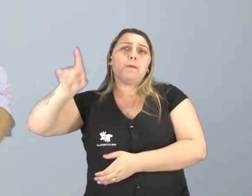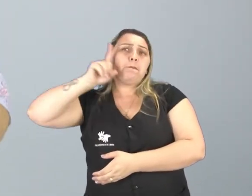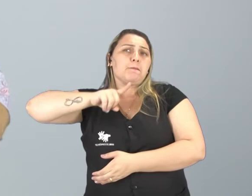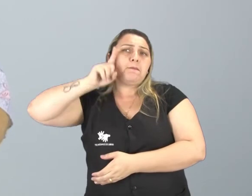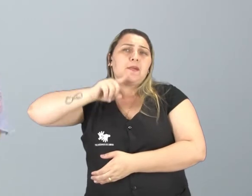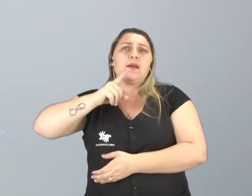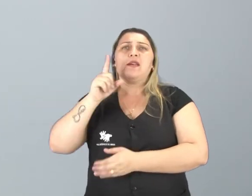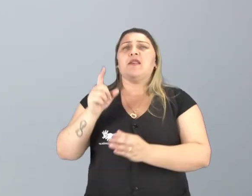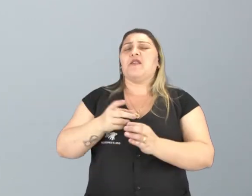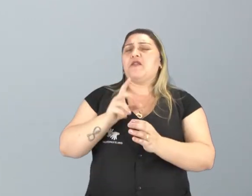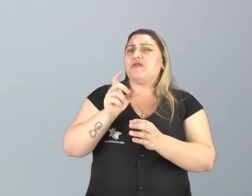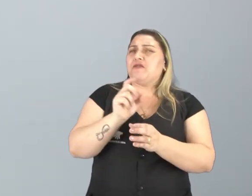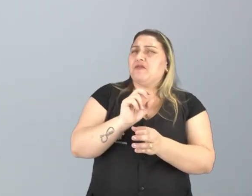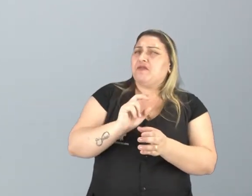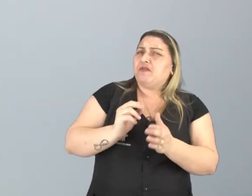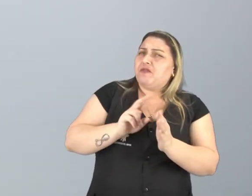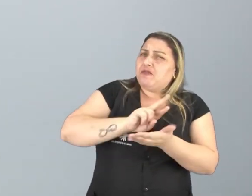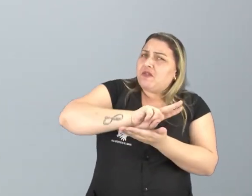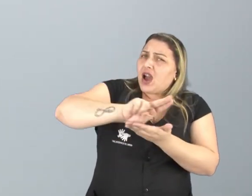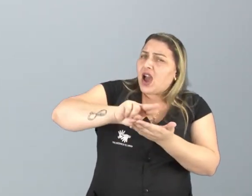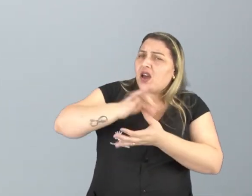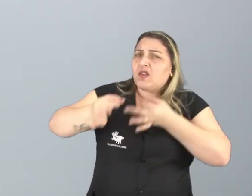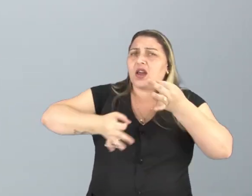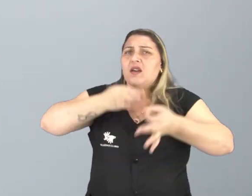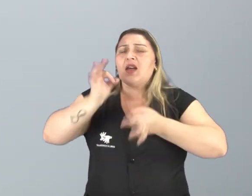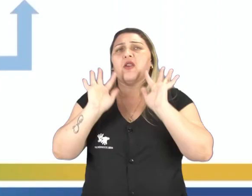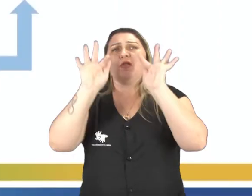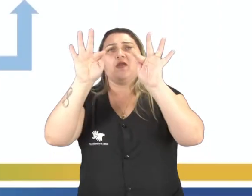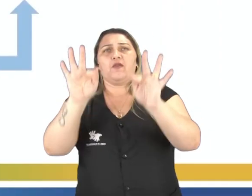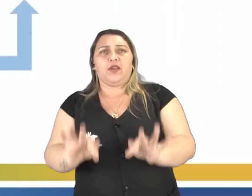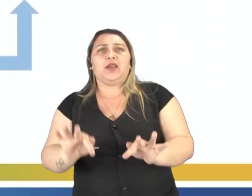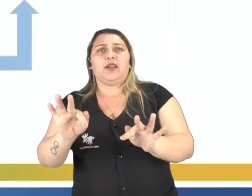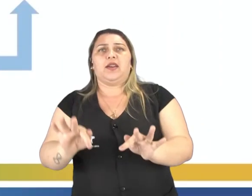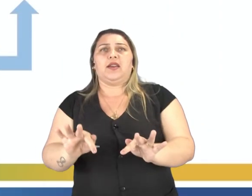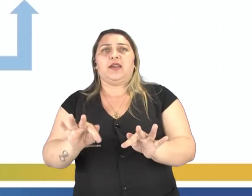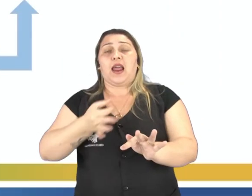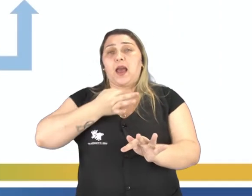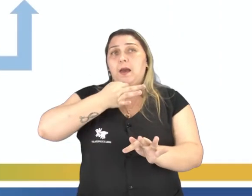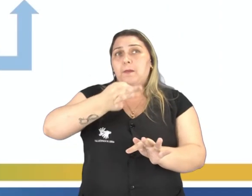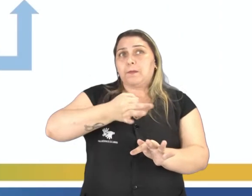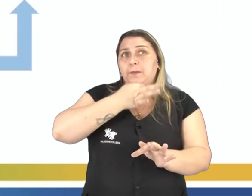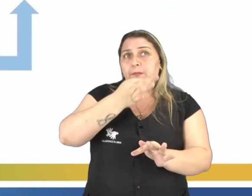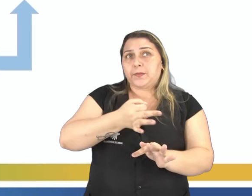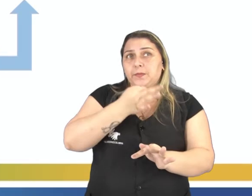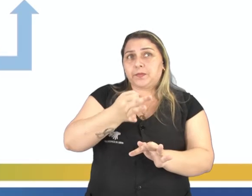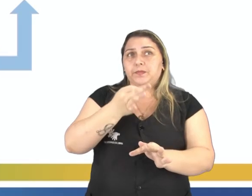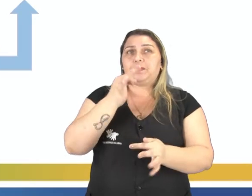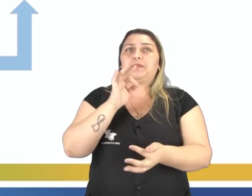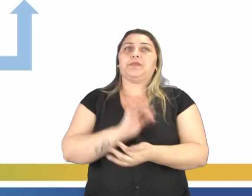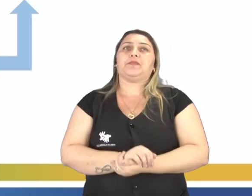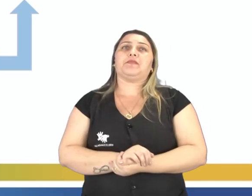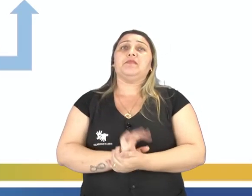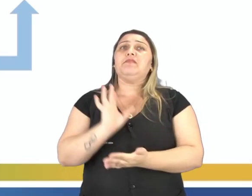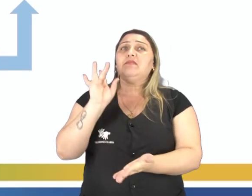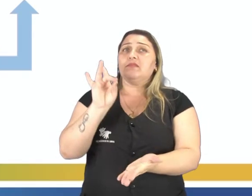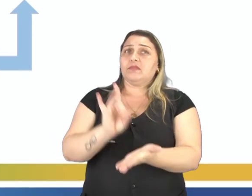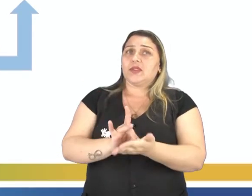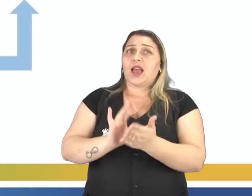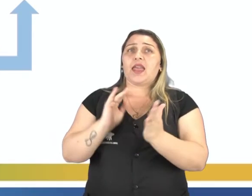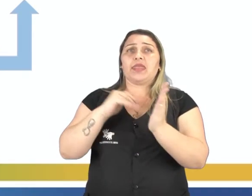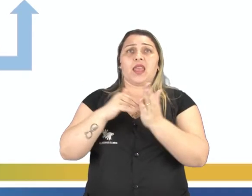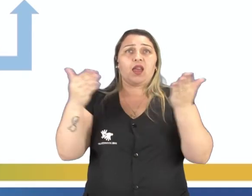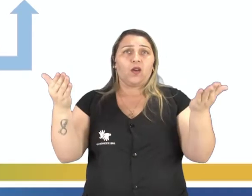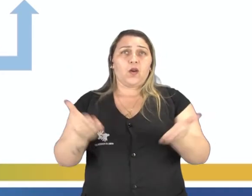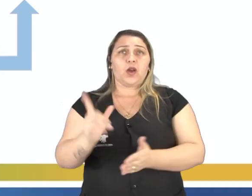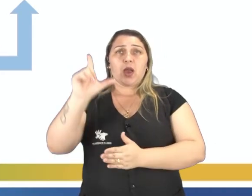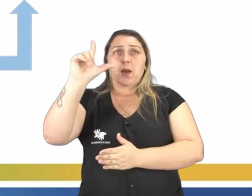lá no final ela apontar a sua opinião, que é em seguida. É verdade que até hoje poucas